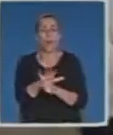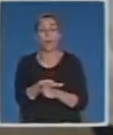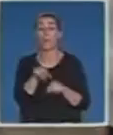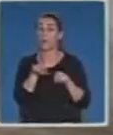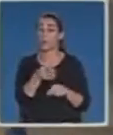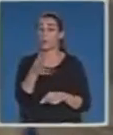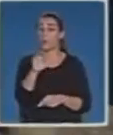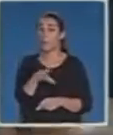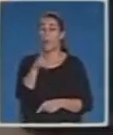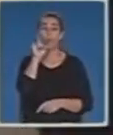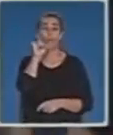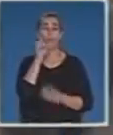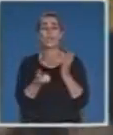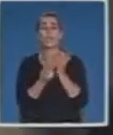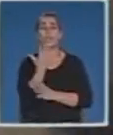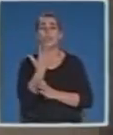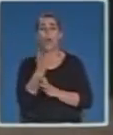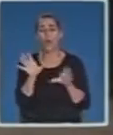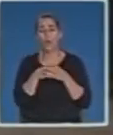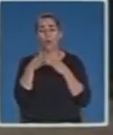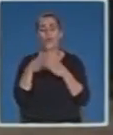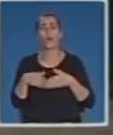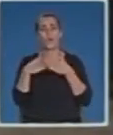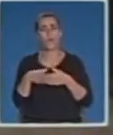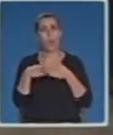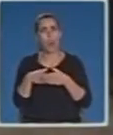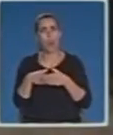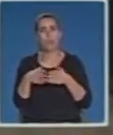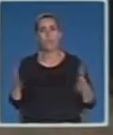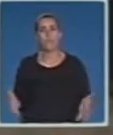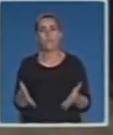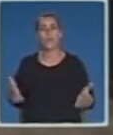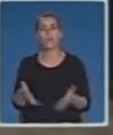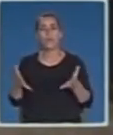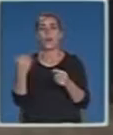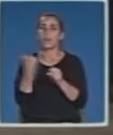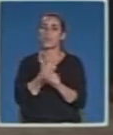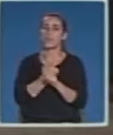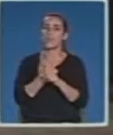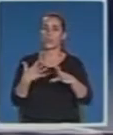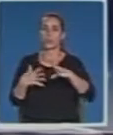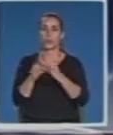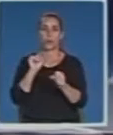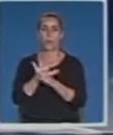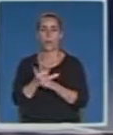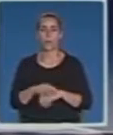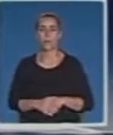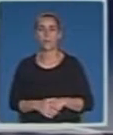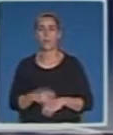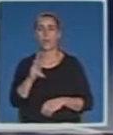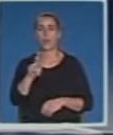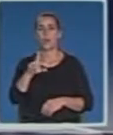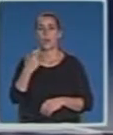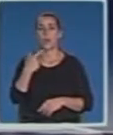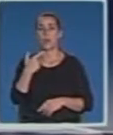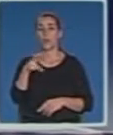Paulo Estevão defende a criação de um clube naval que seja o impulsionador das atividades náuticas. Artur Lima diz